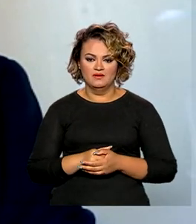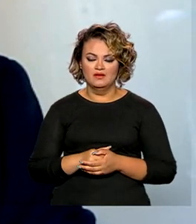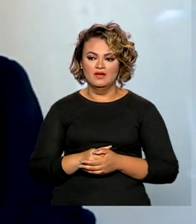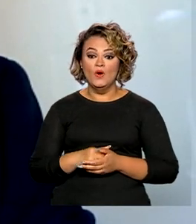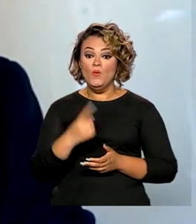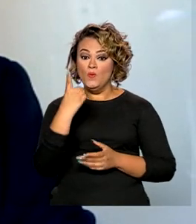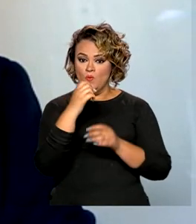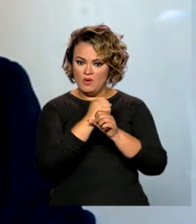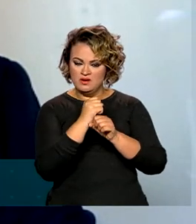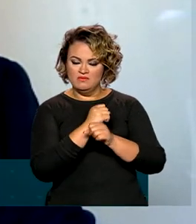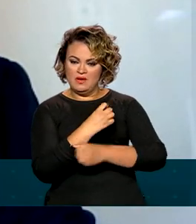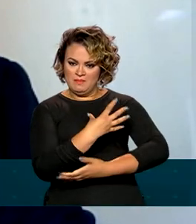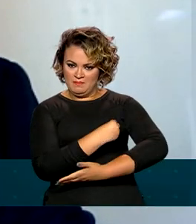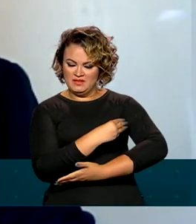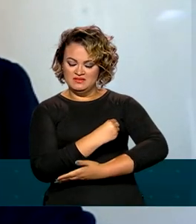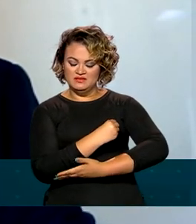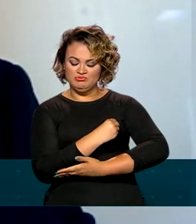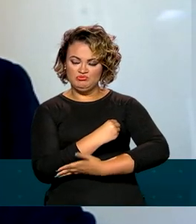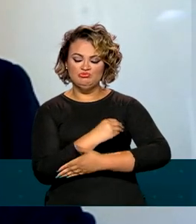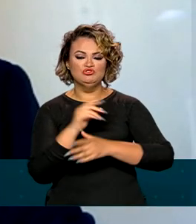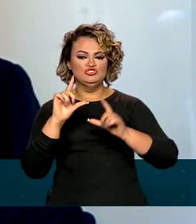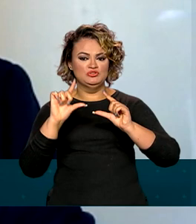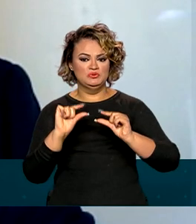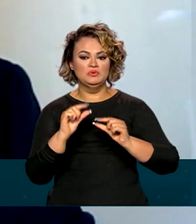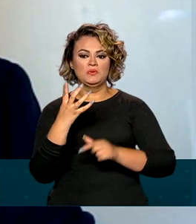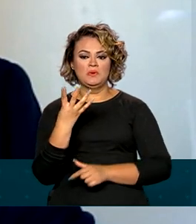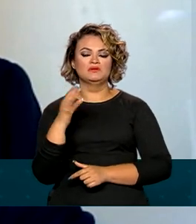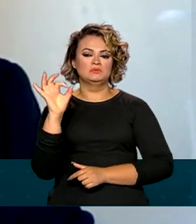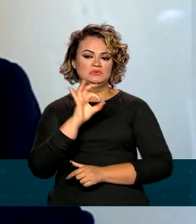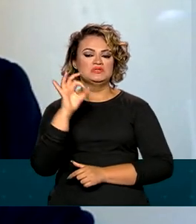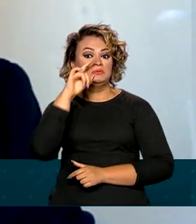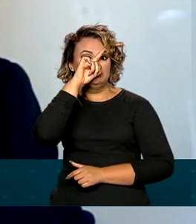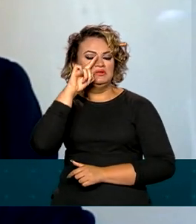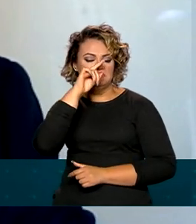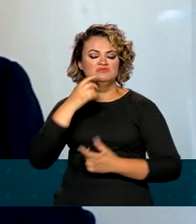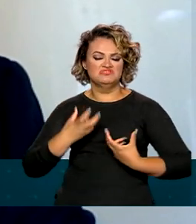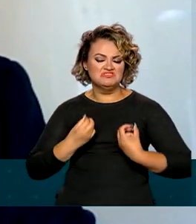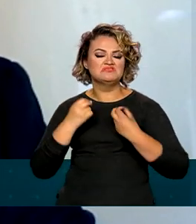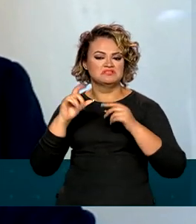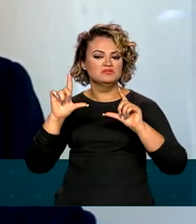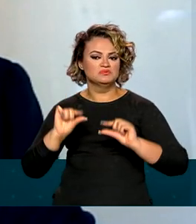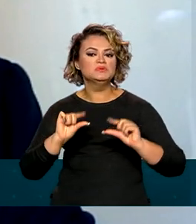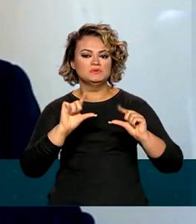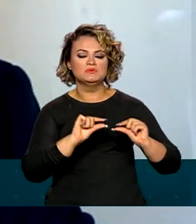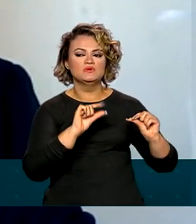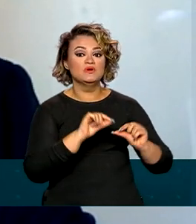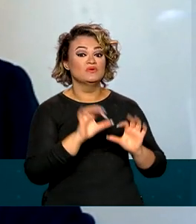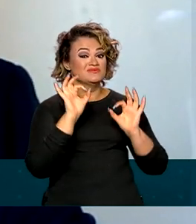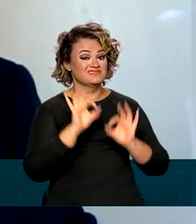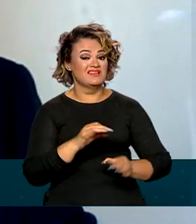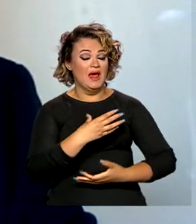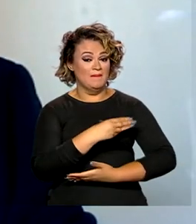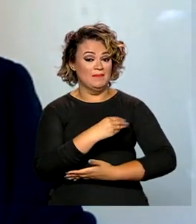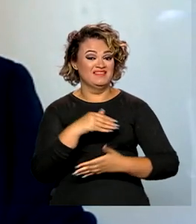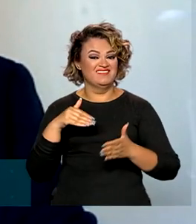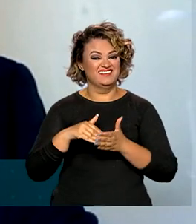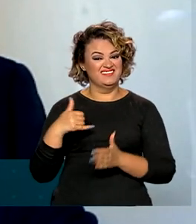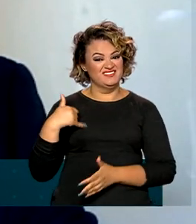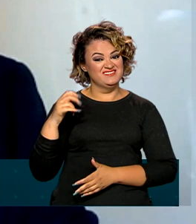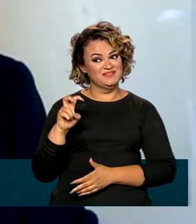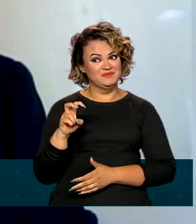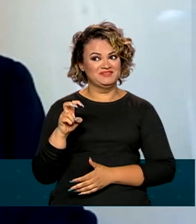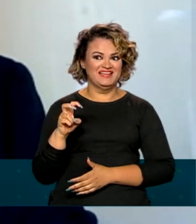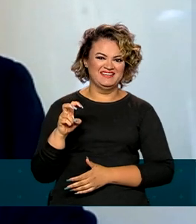de amamentação a gente estima aí uma redução em torno de 4% do risco de câncer de mama né Dizem que o ideal é você amamentar até cinco anos